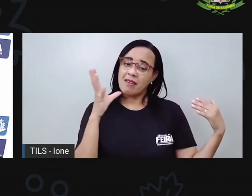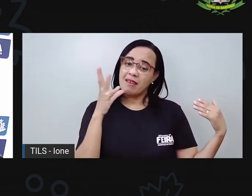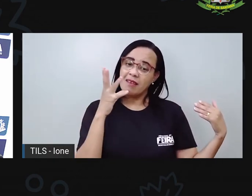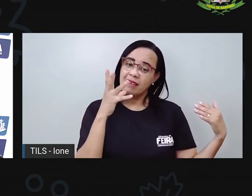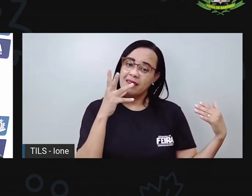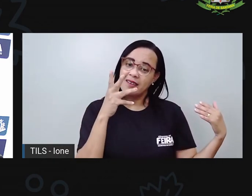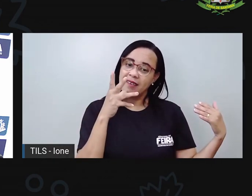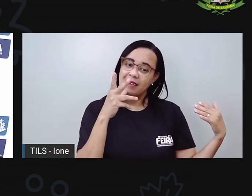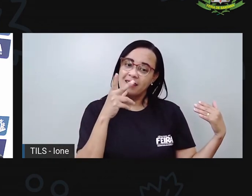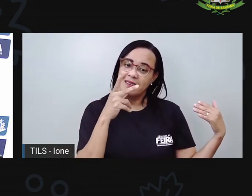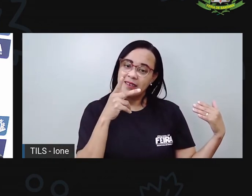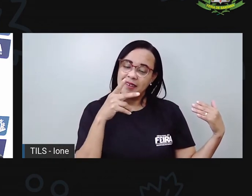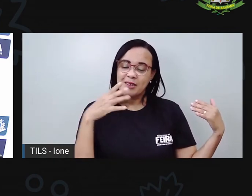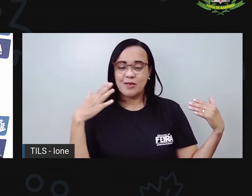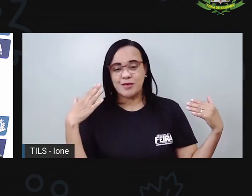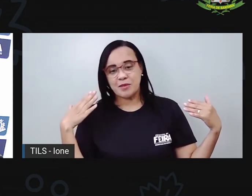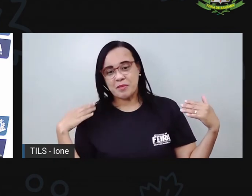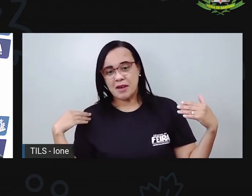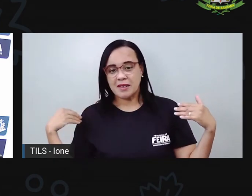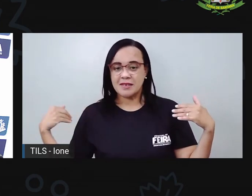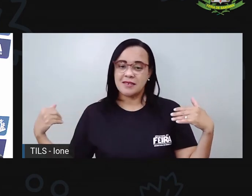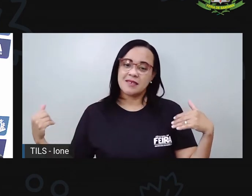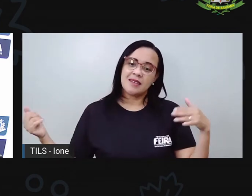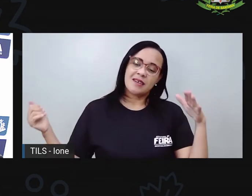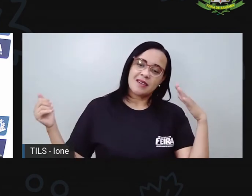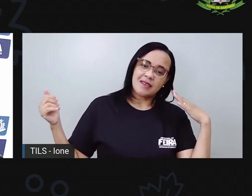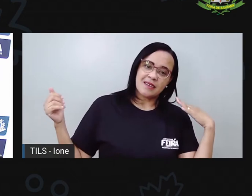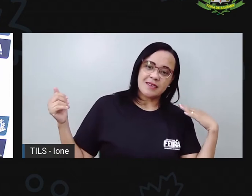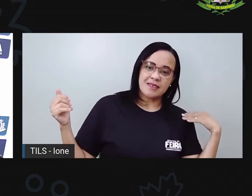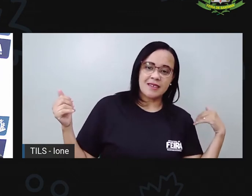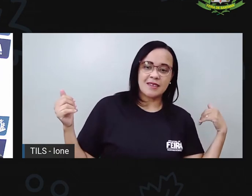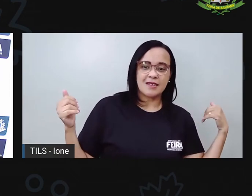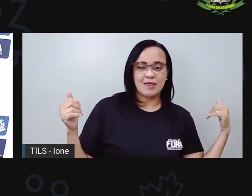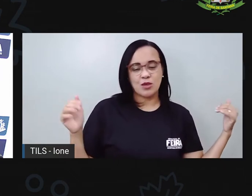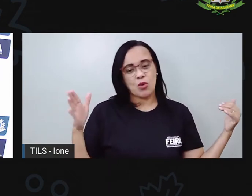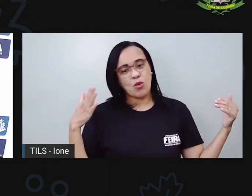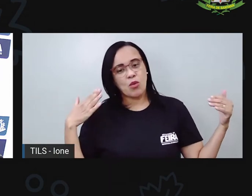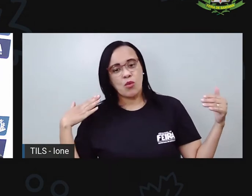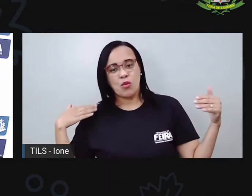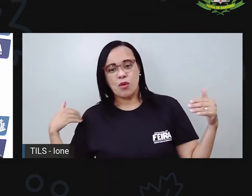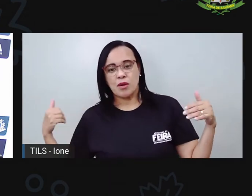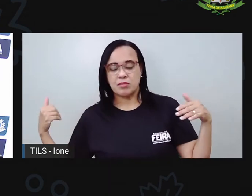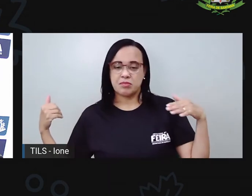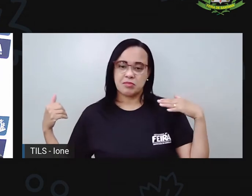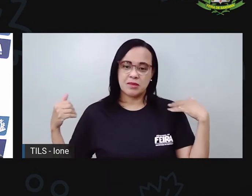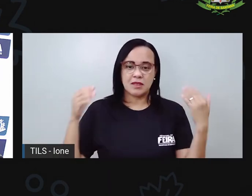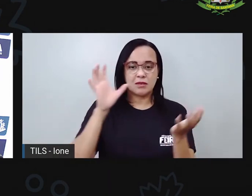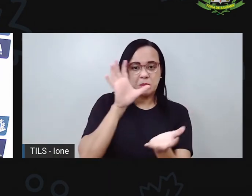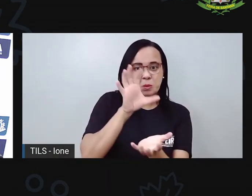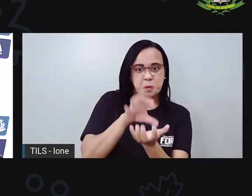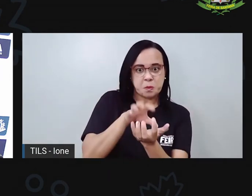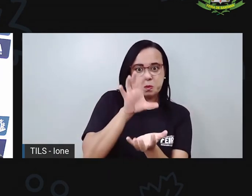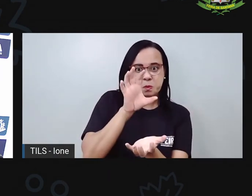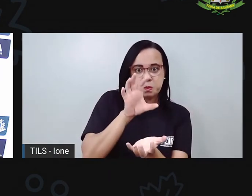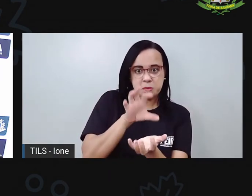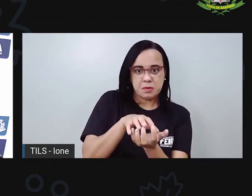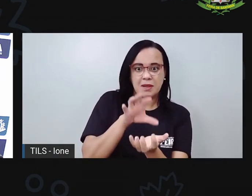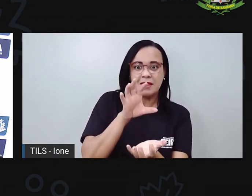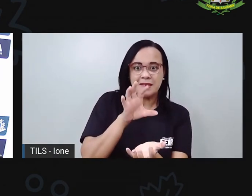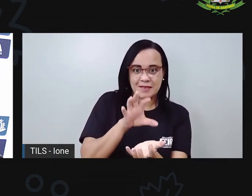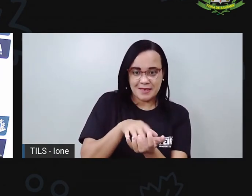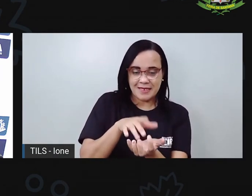o jacaré foi passear lá na lagoa com a barriga cheinha